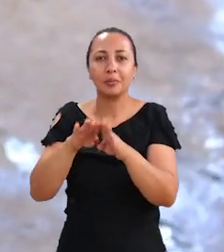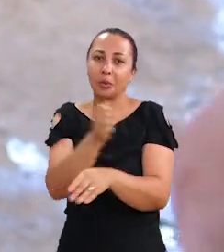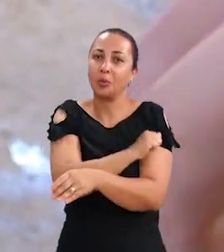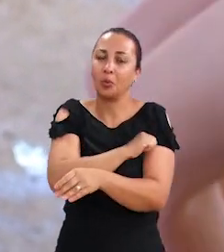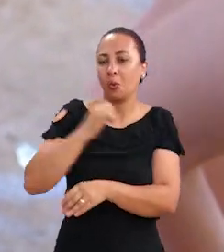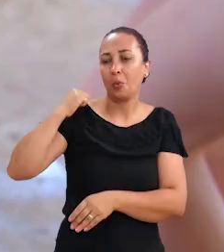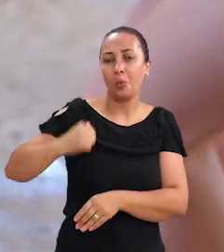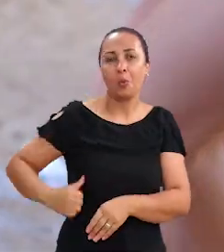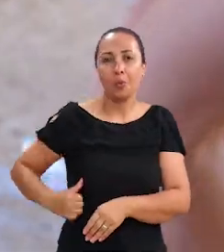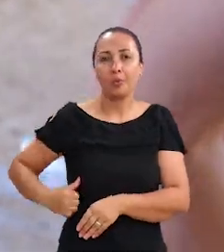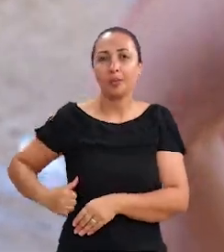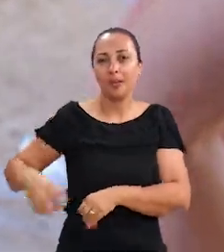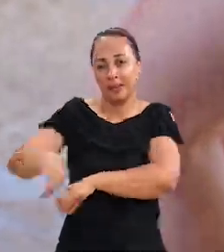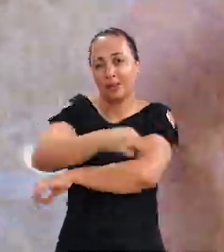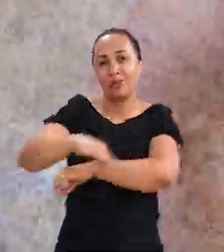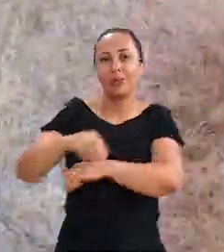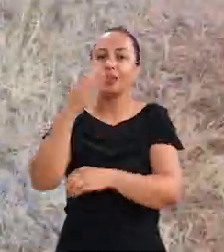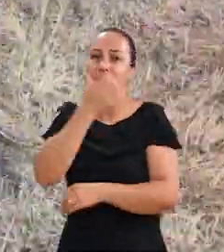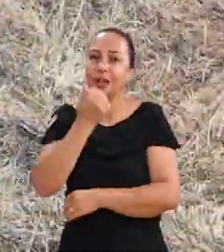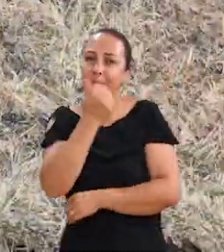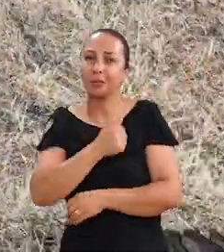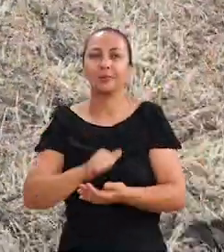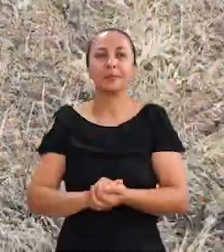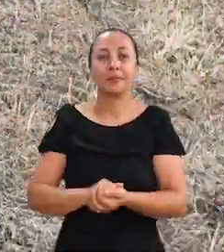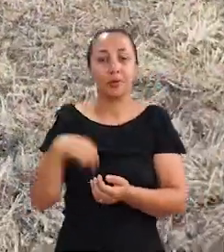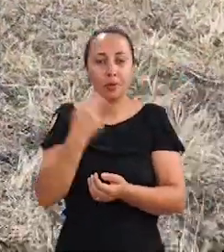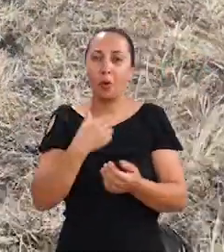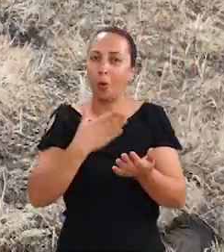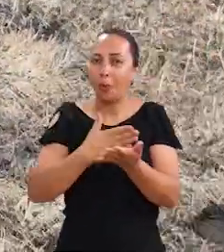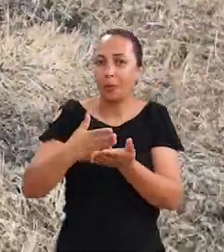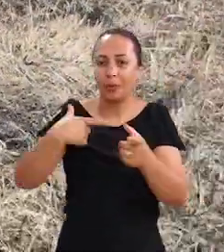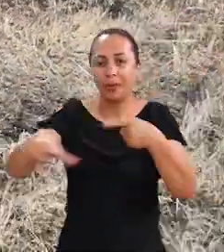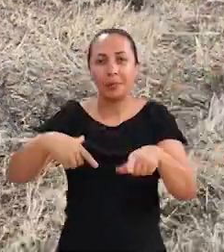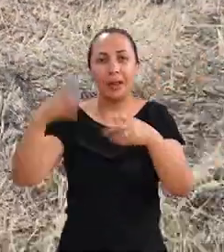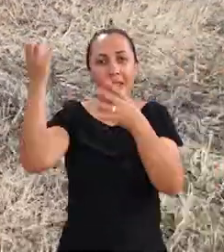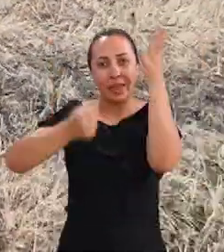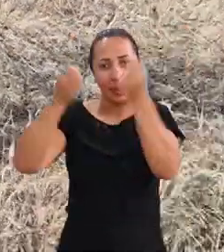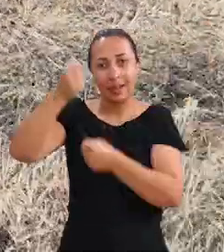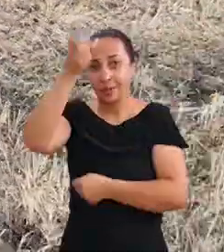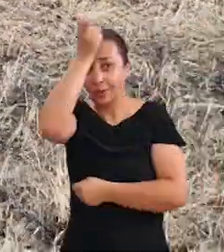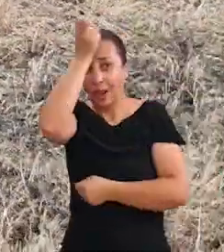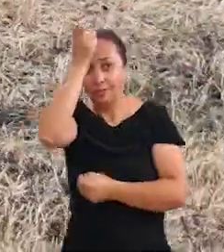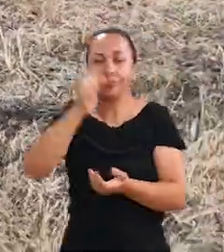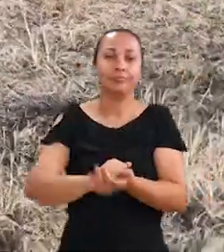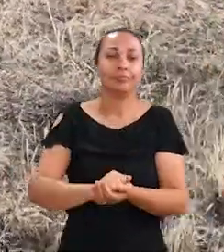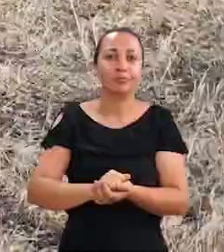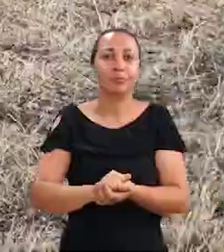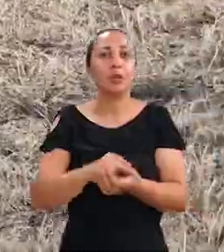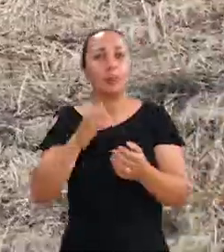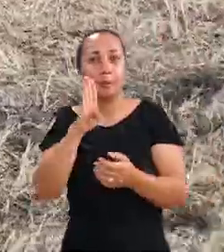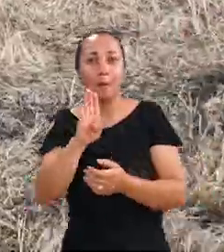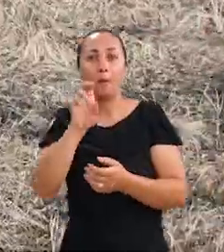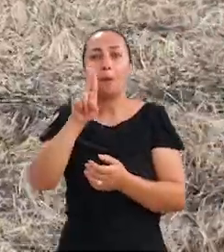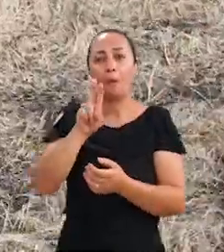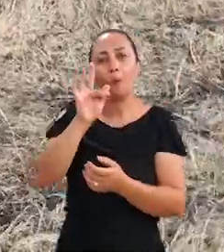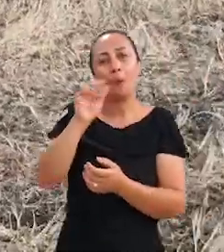O leite de cabra, o de búfala, a gente teve um pouco de dificuldade porque você não encontra no mercado leite de